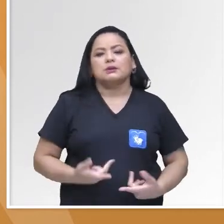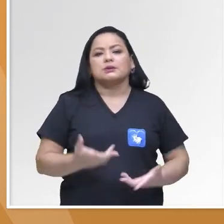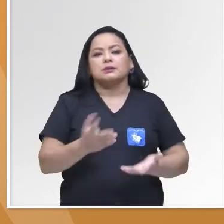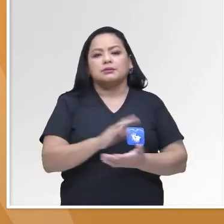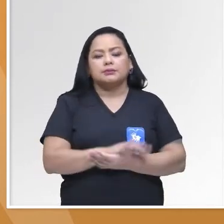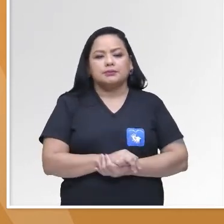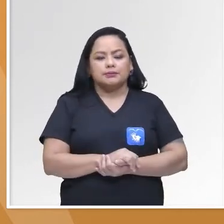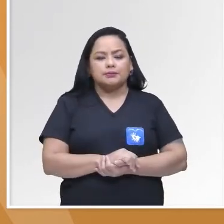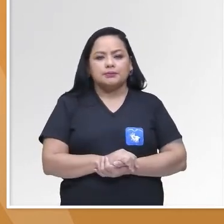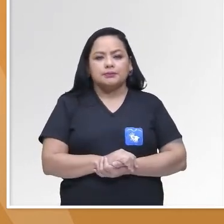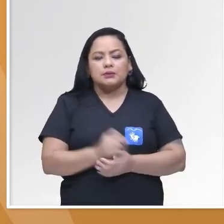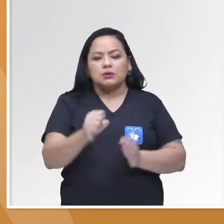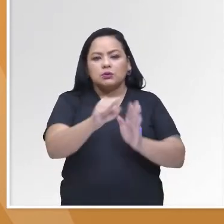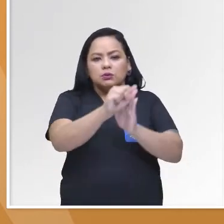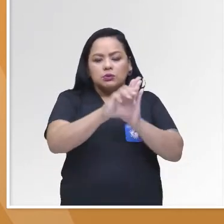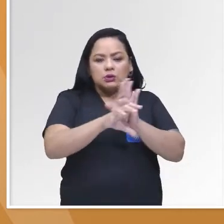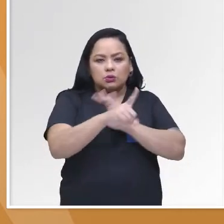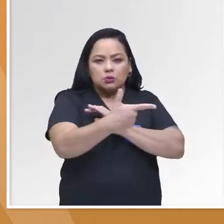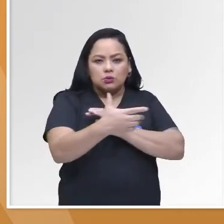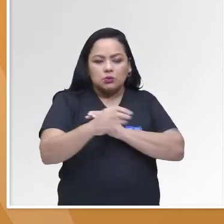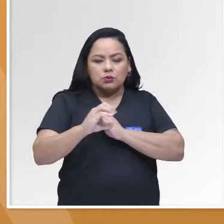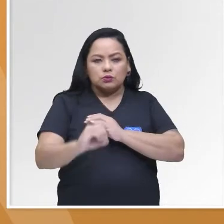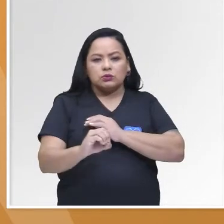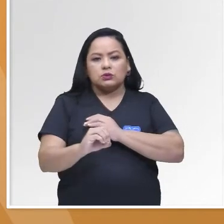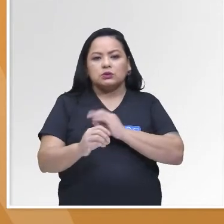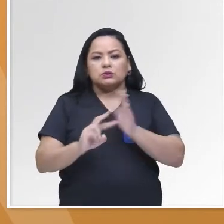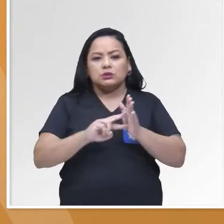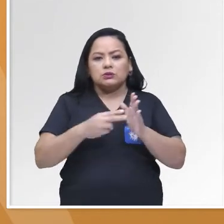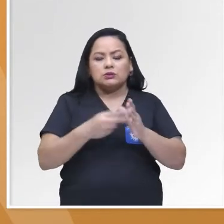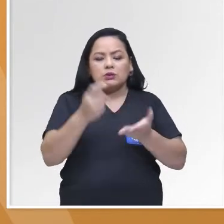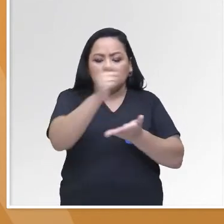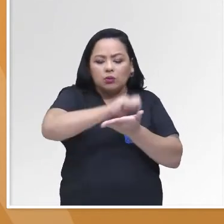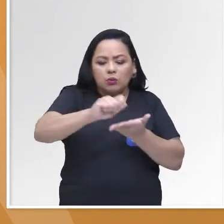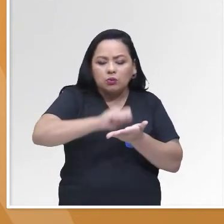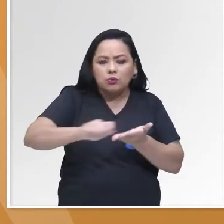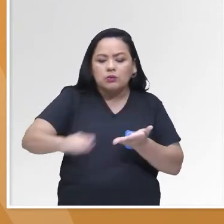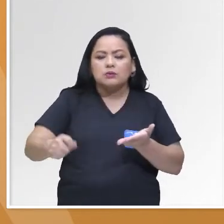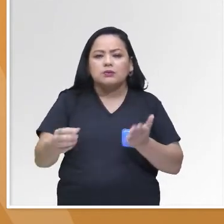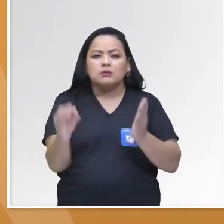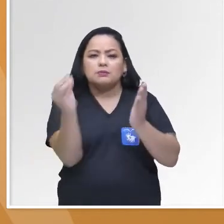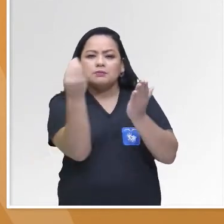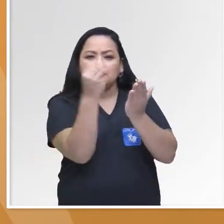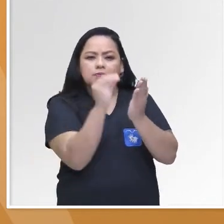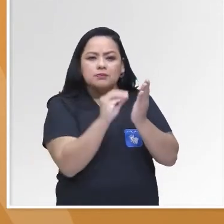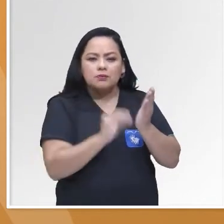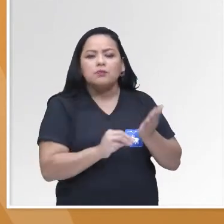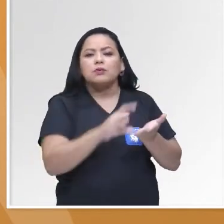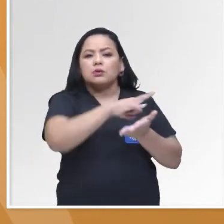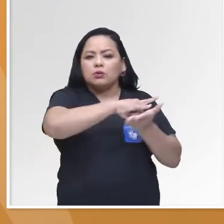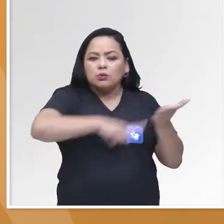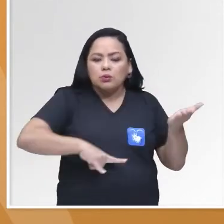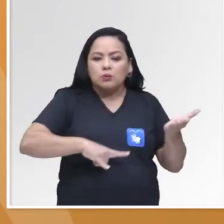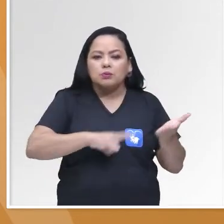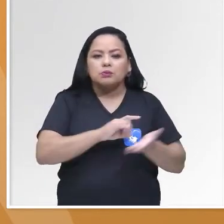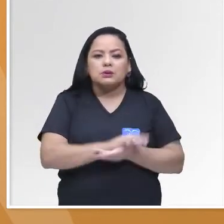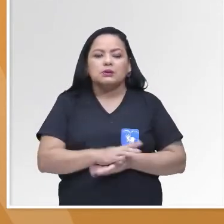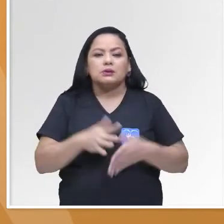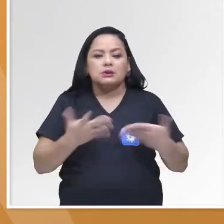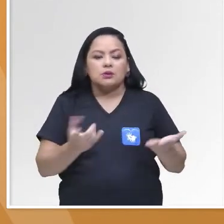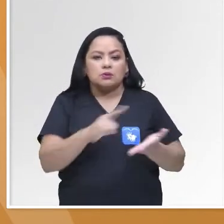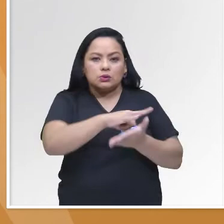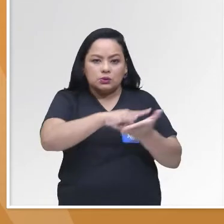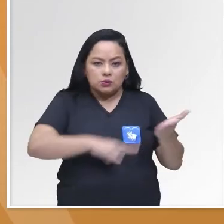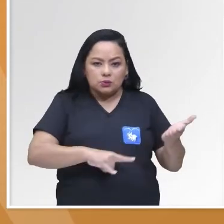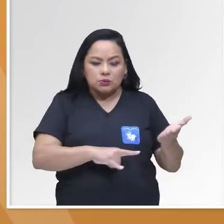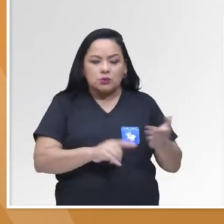humanos. No século XX, isso foi redigido, foi colocado em um documento, e esse documento